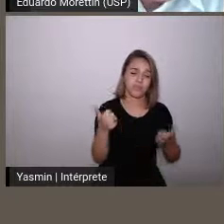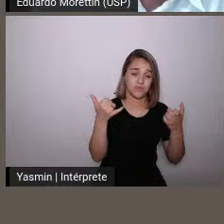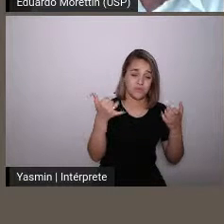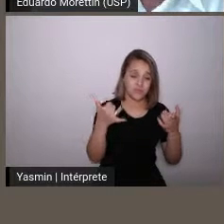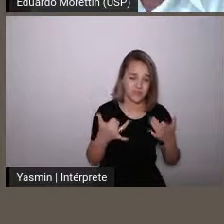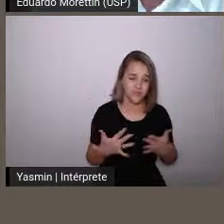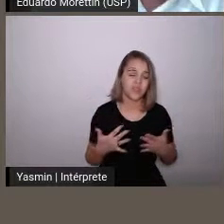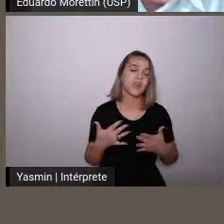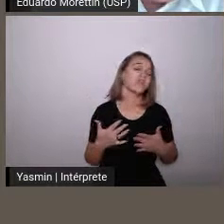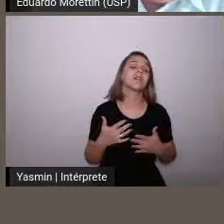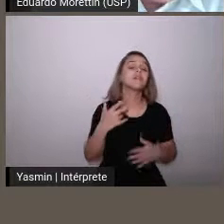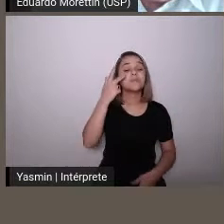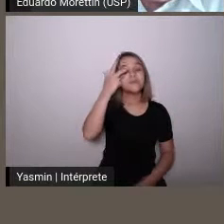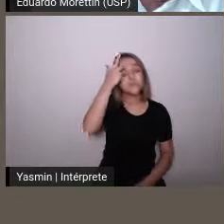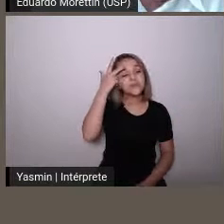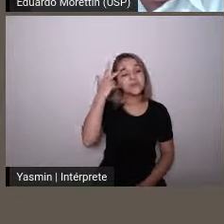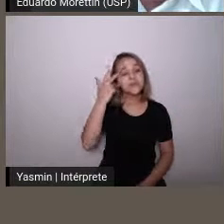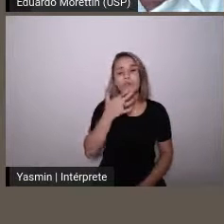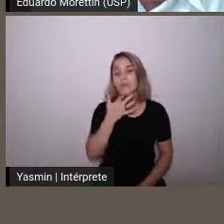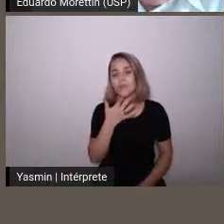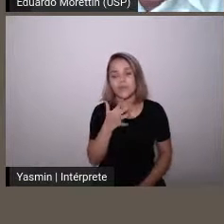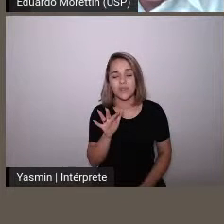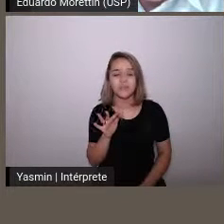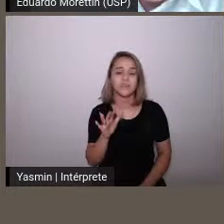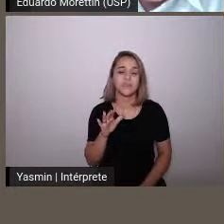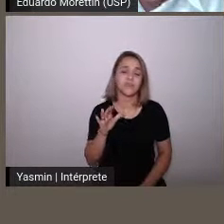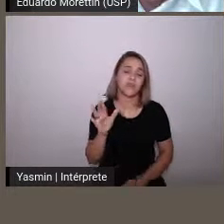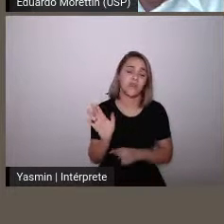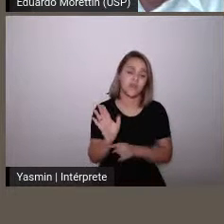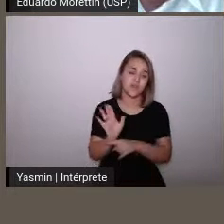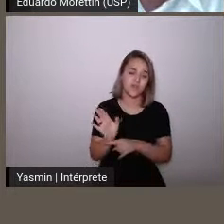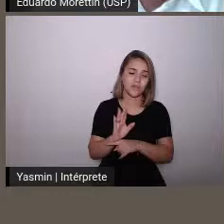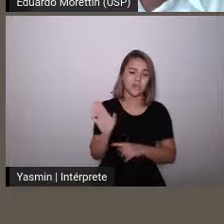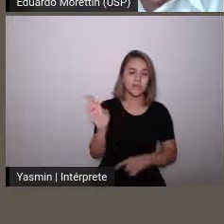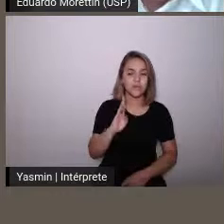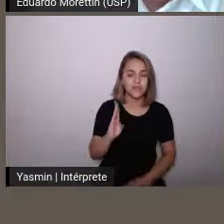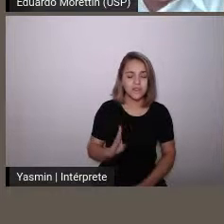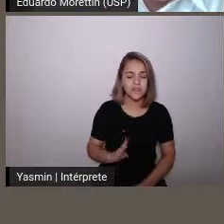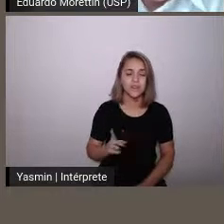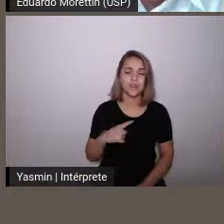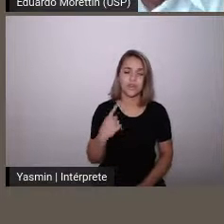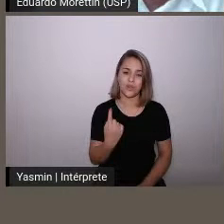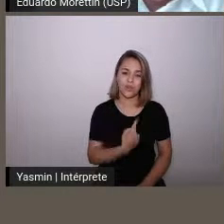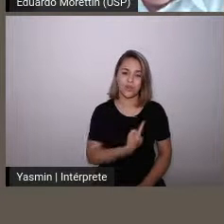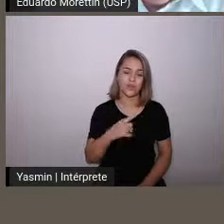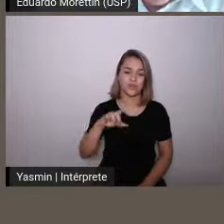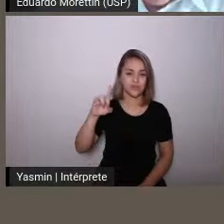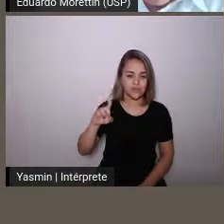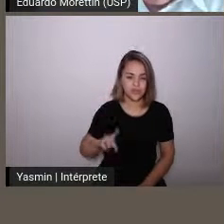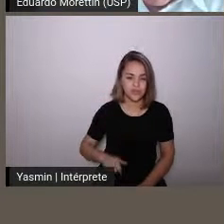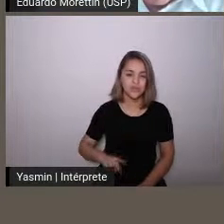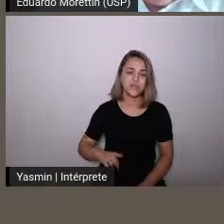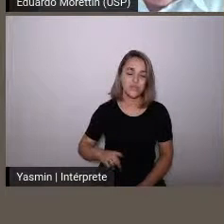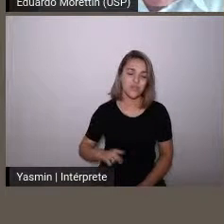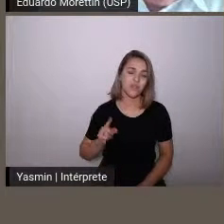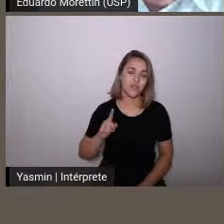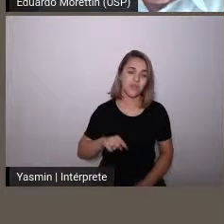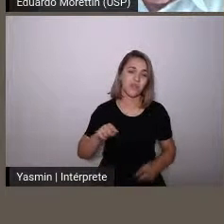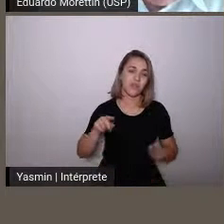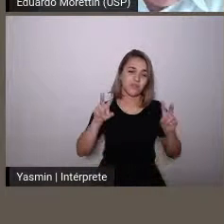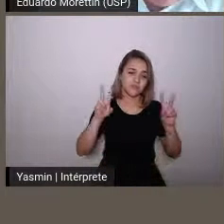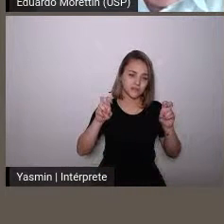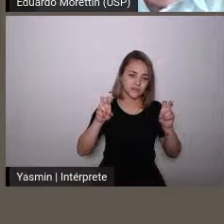modernistas desconheciam o cinema brasileiro e os nossos diretores, tirando Mário Peixoto, que será tema da fala do